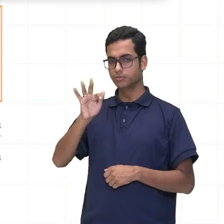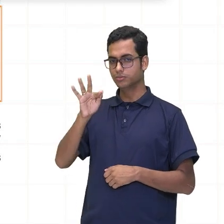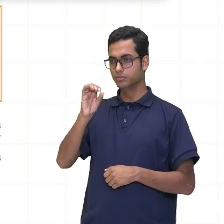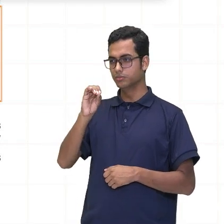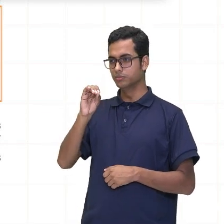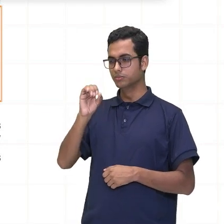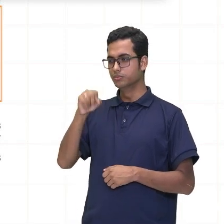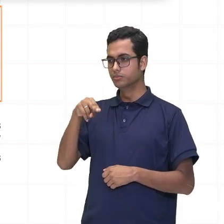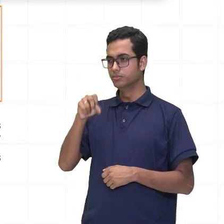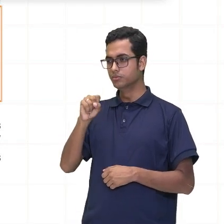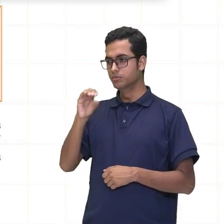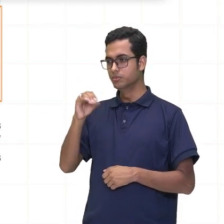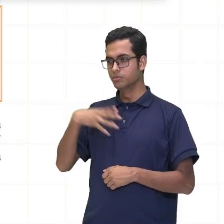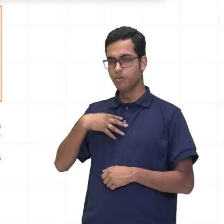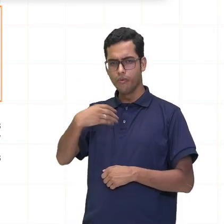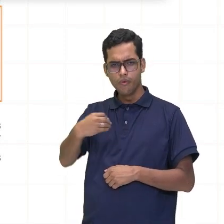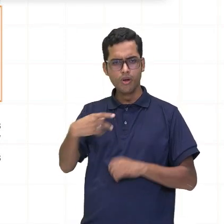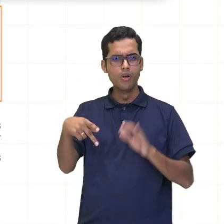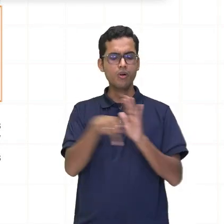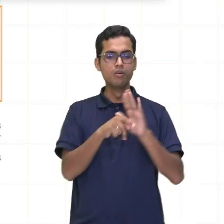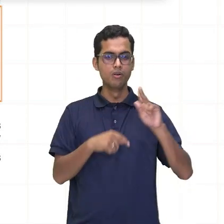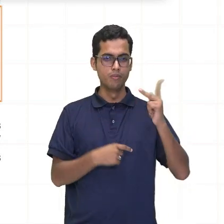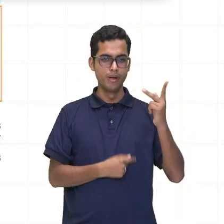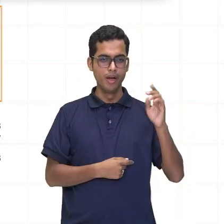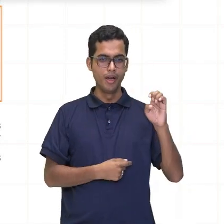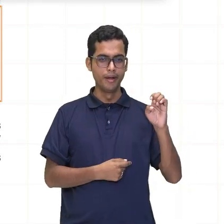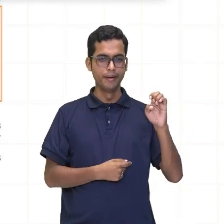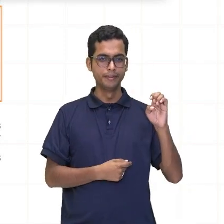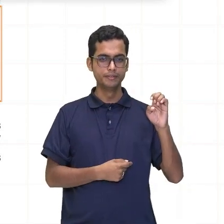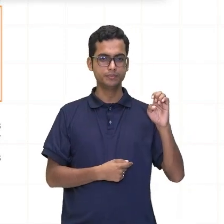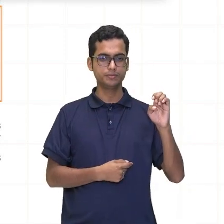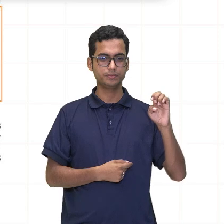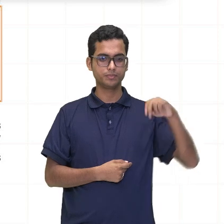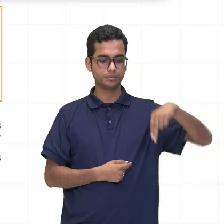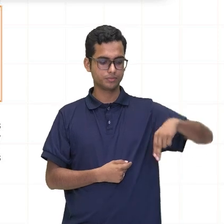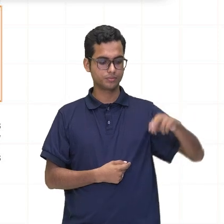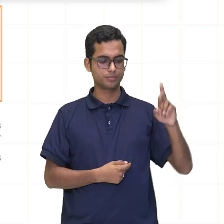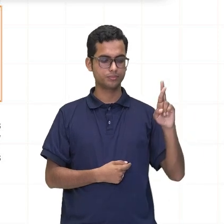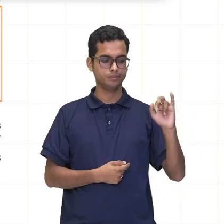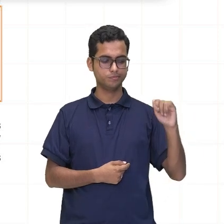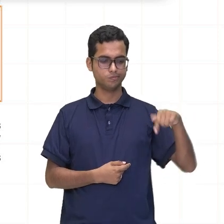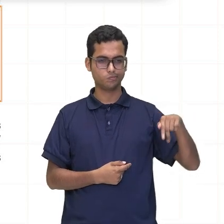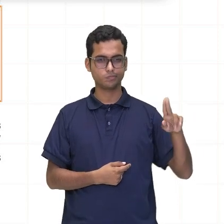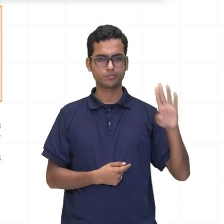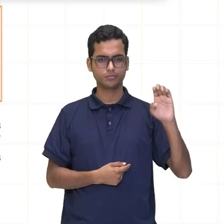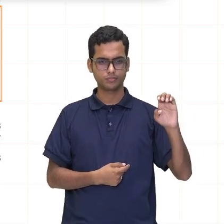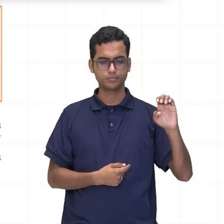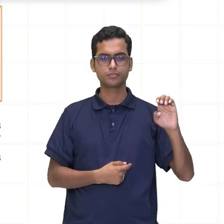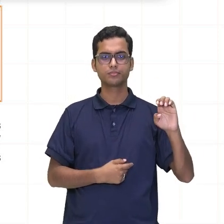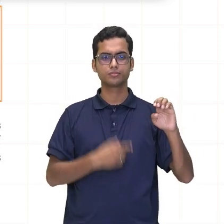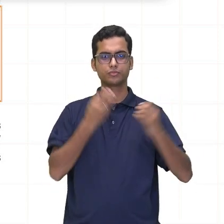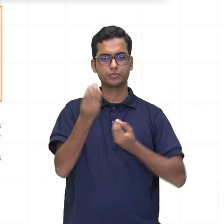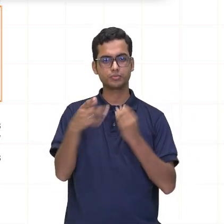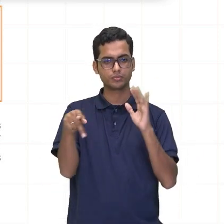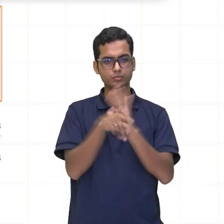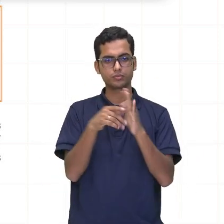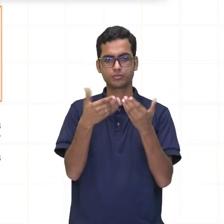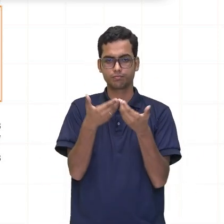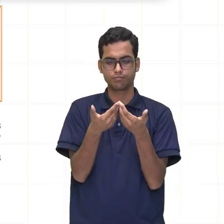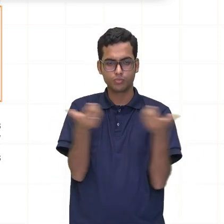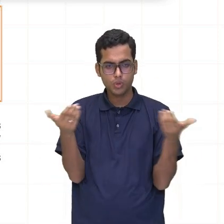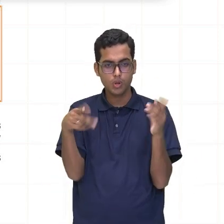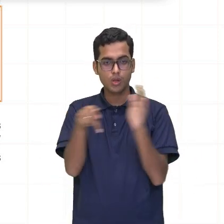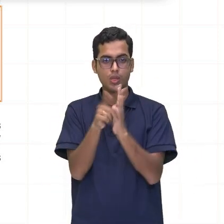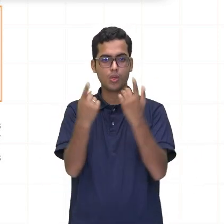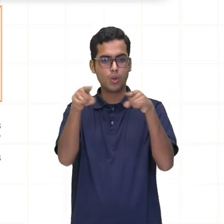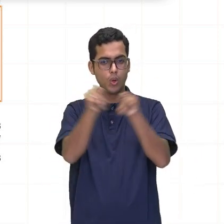de Henrique de Borgonha, tempos depois, ele tomou a decisão de romper essa aliança com o Reino de Leão